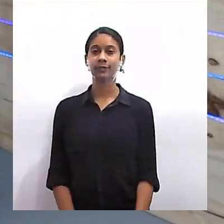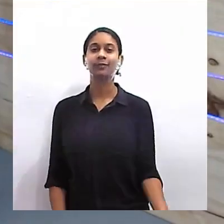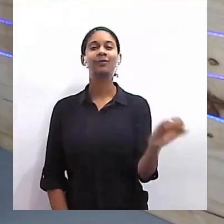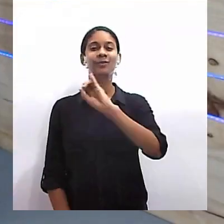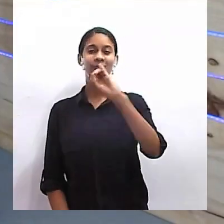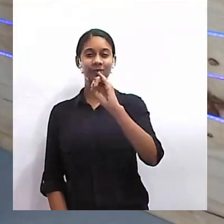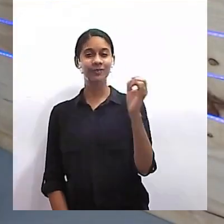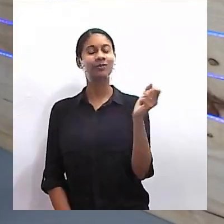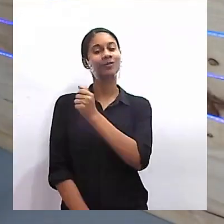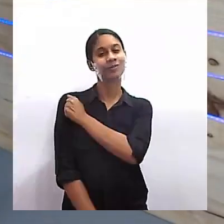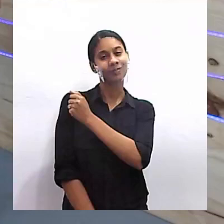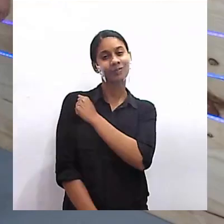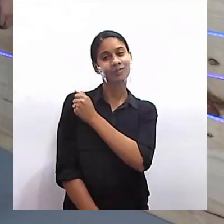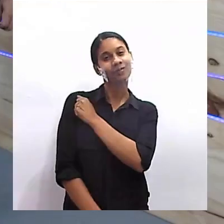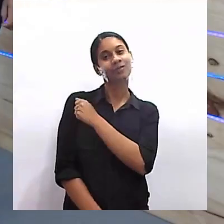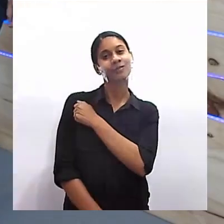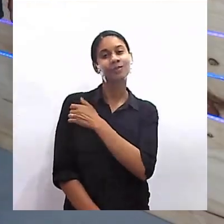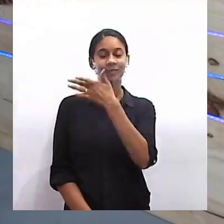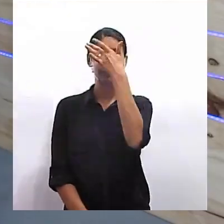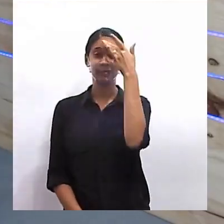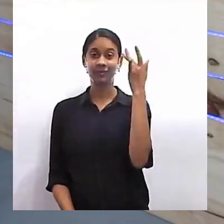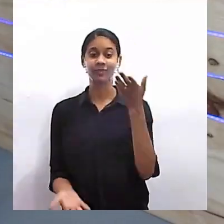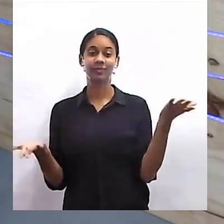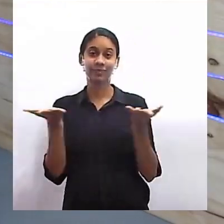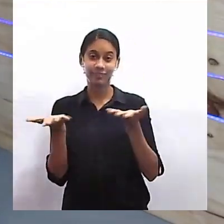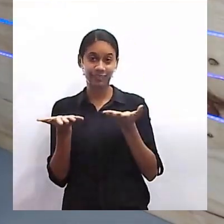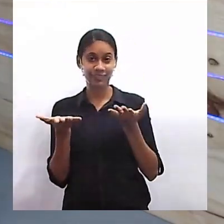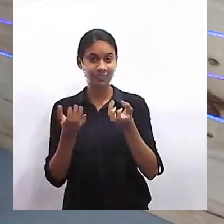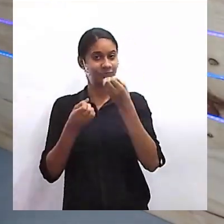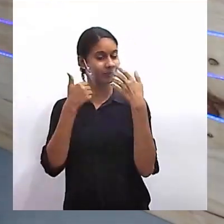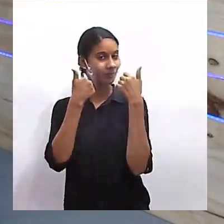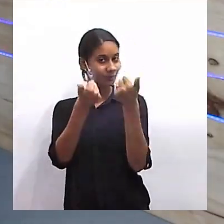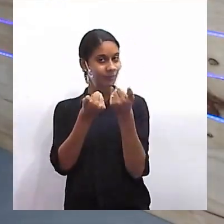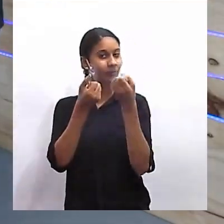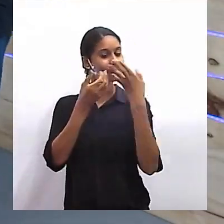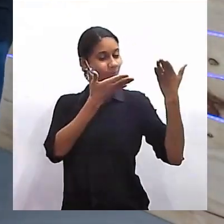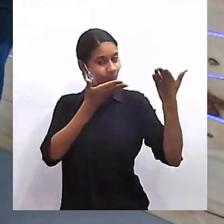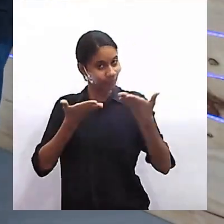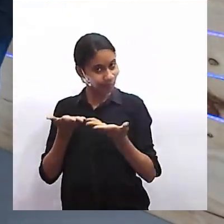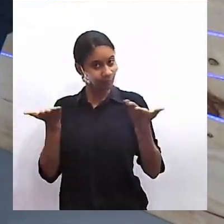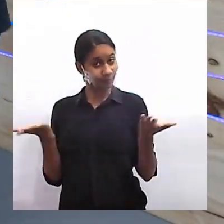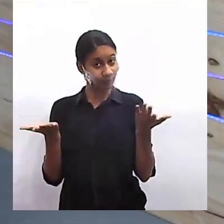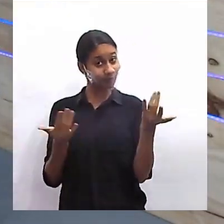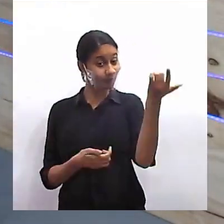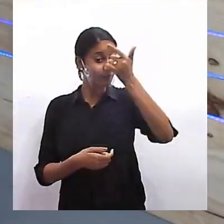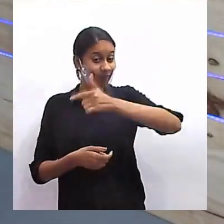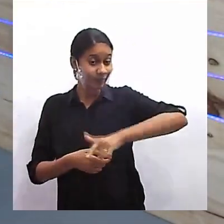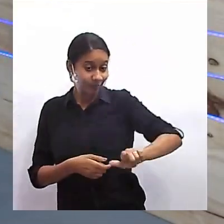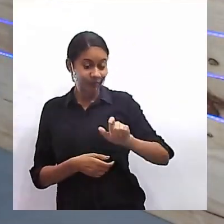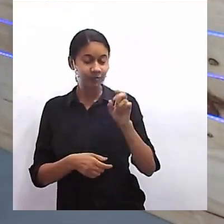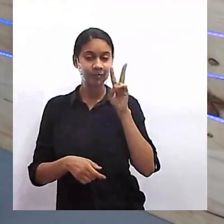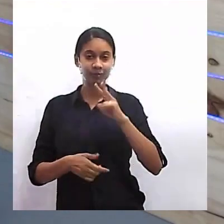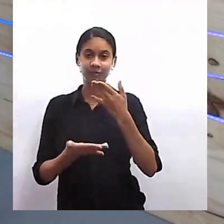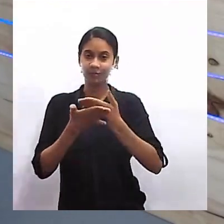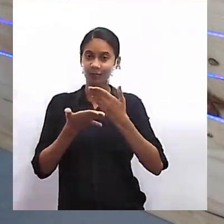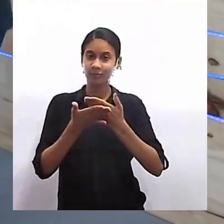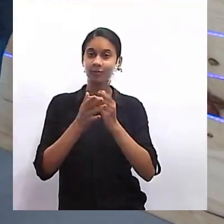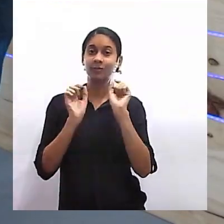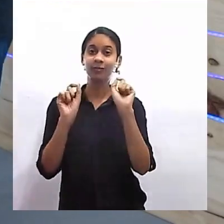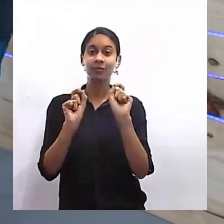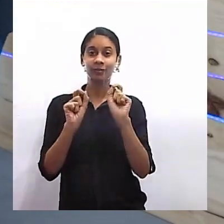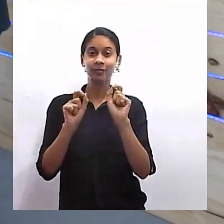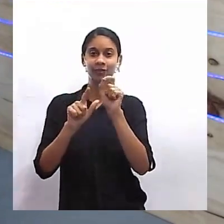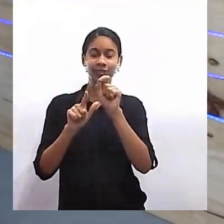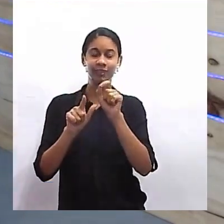Olá, caros alunos, caros ouvintes, tudo bem? Sejam bem-vindos a mais uma live de logística e hoje o tema é muito bom, pessoal,